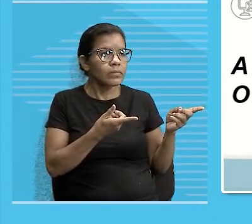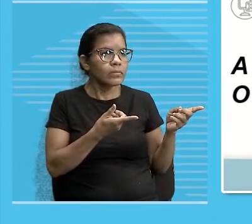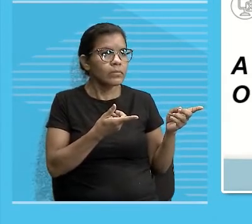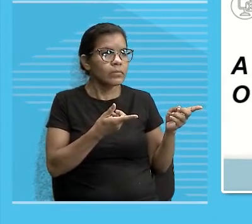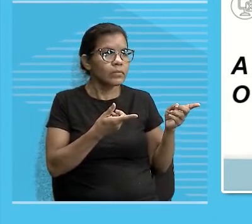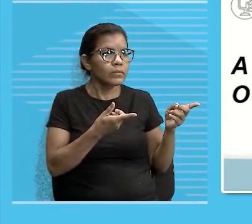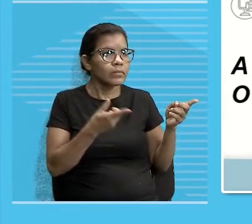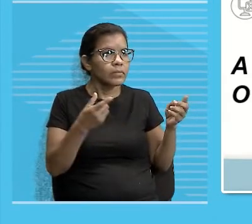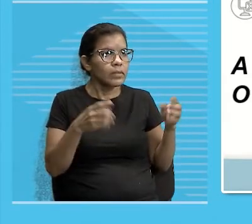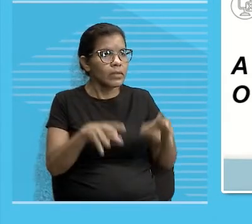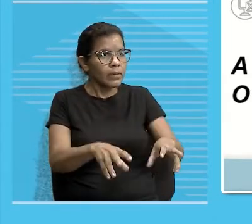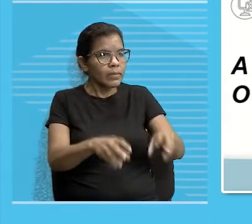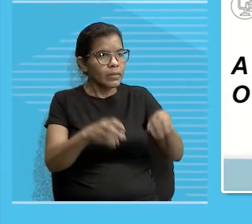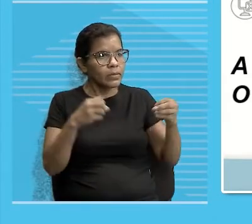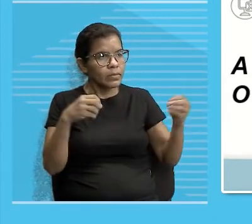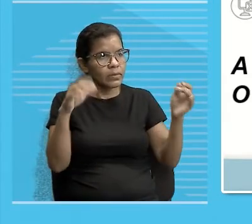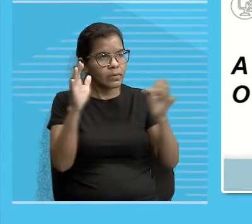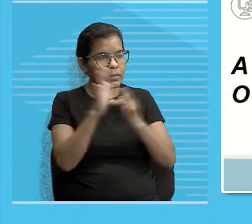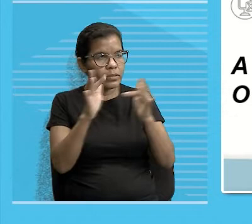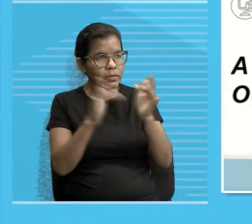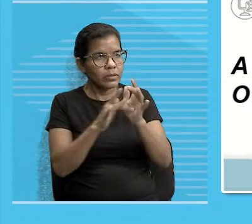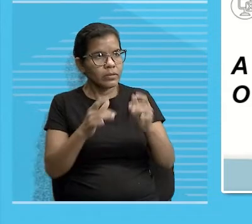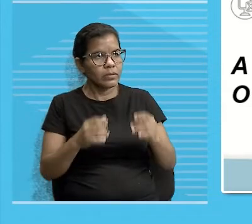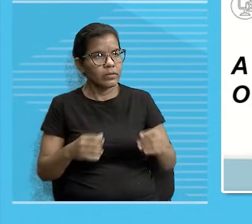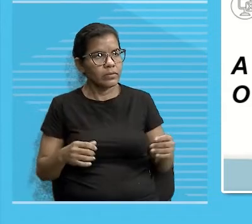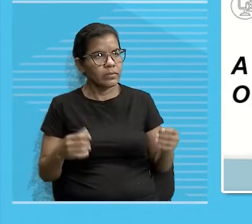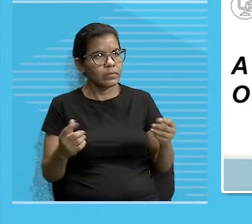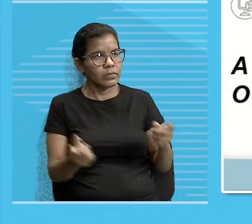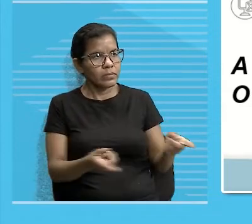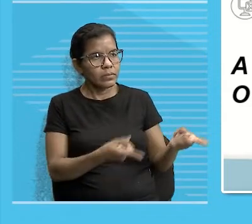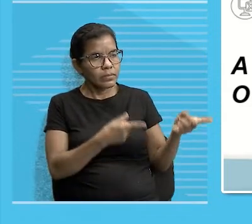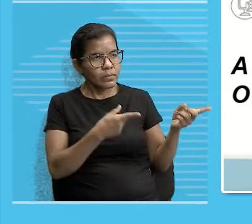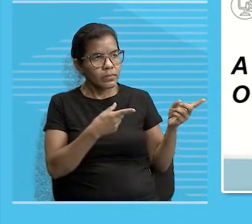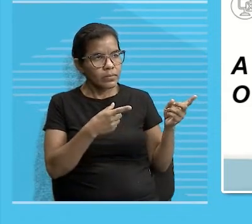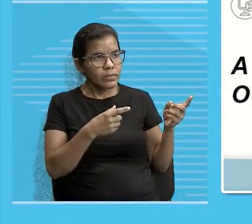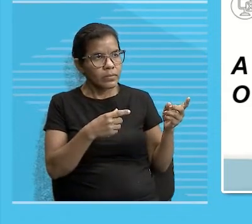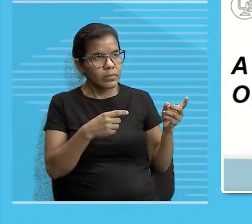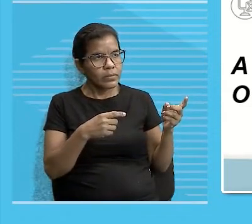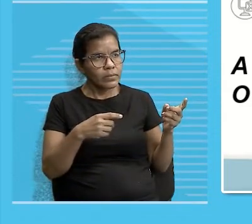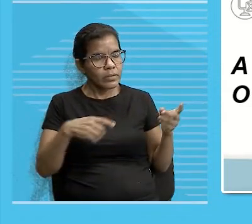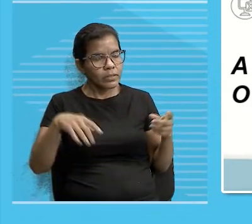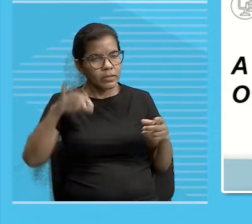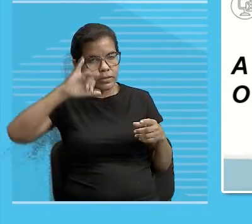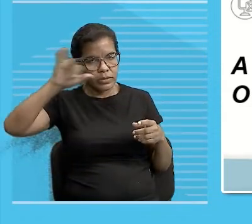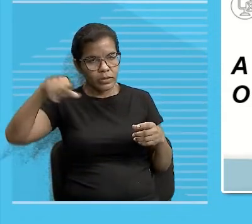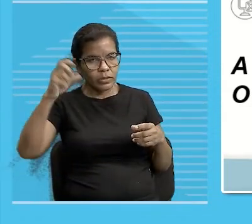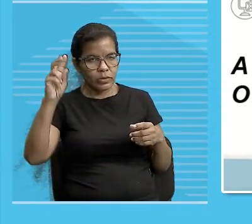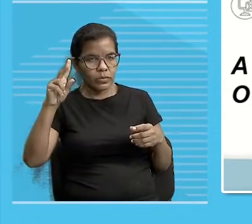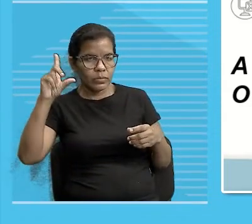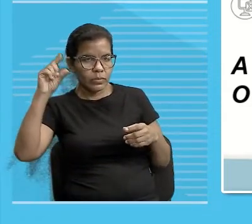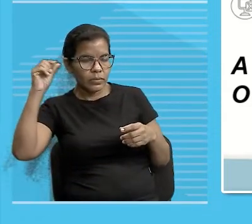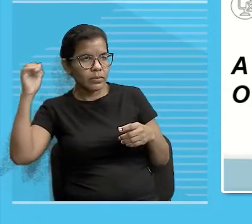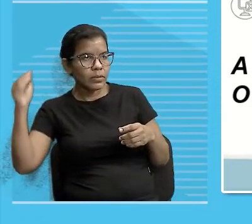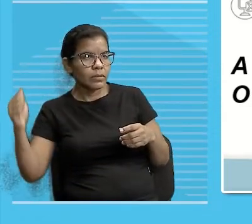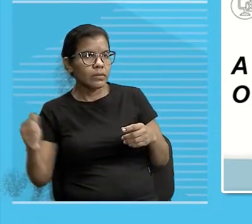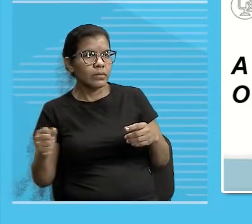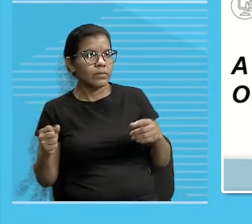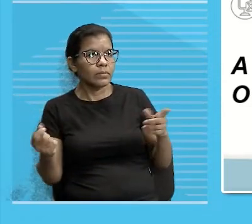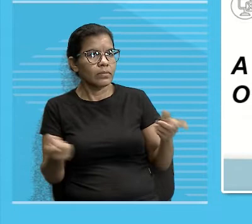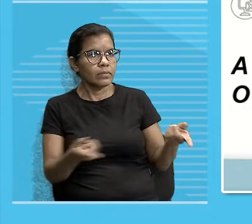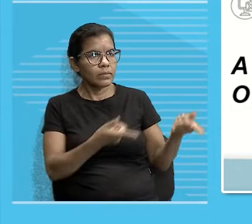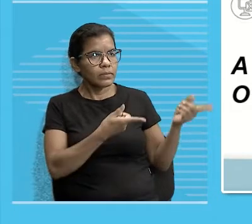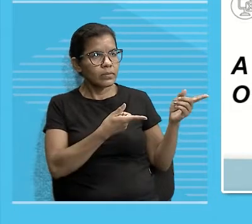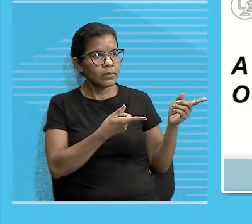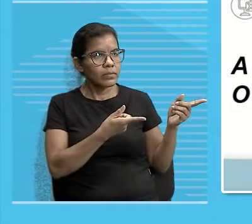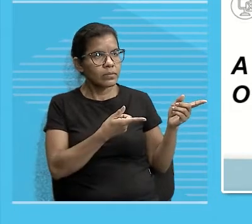que a instabilidade, ela está aqui, a diagonal, ó, se eu pegar da cabeça de Jesus até o último guarda, a gente tem